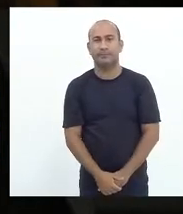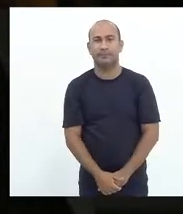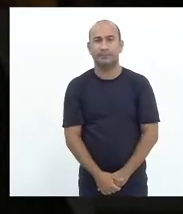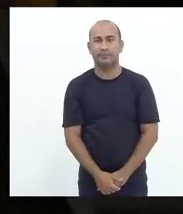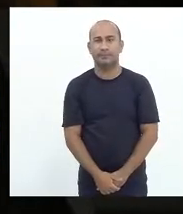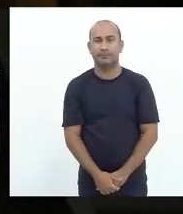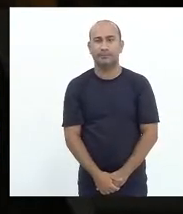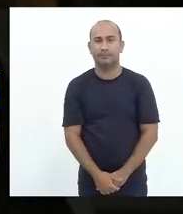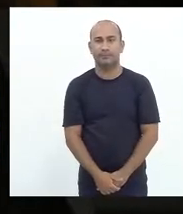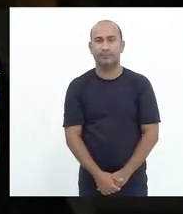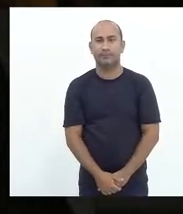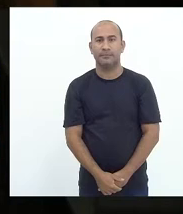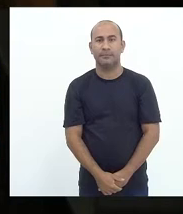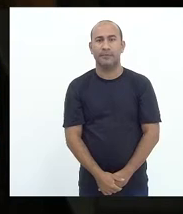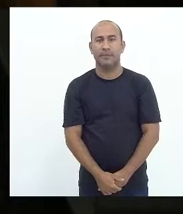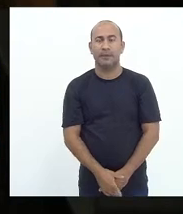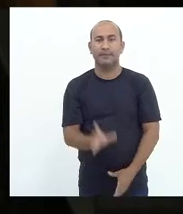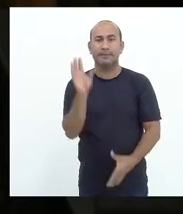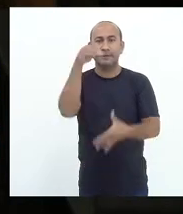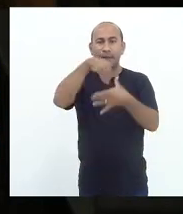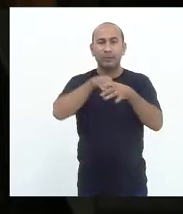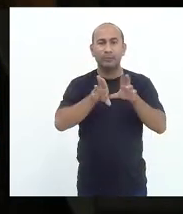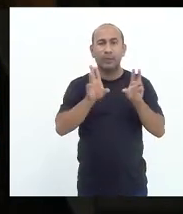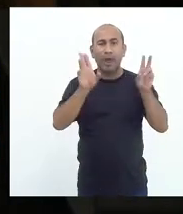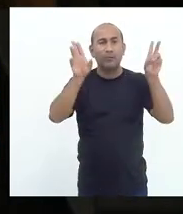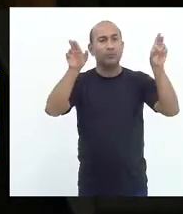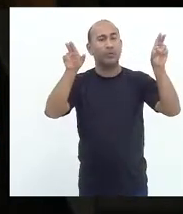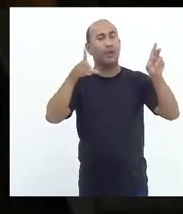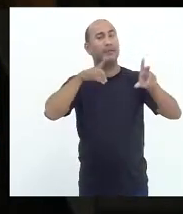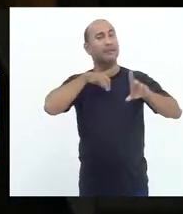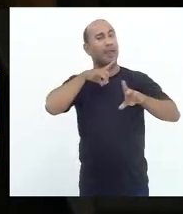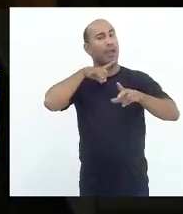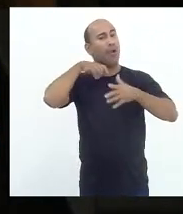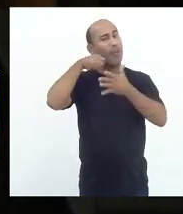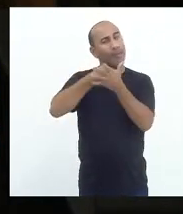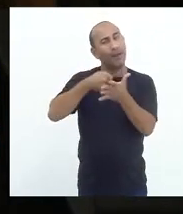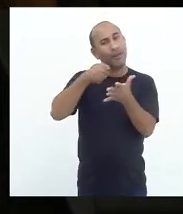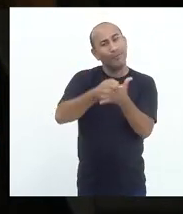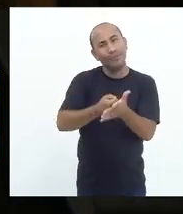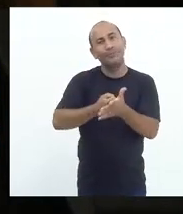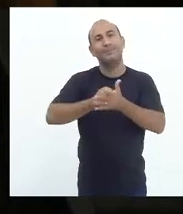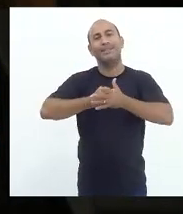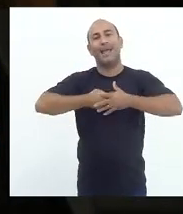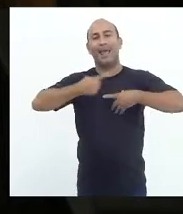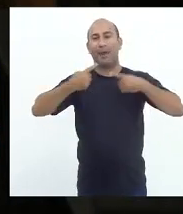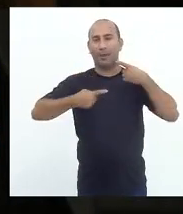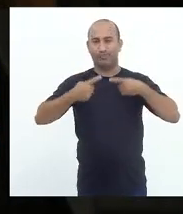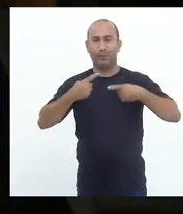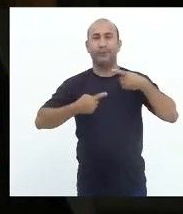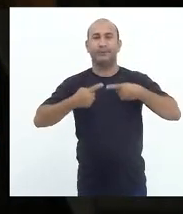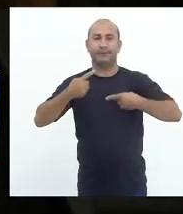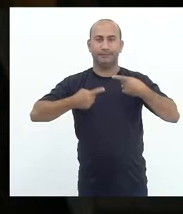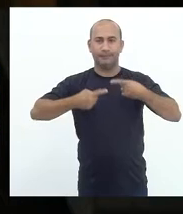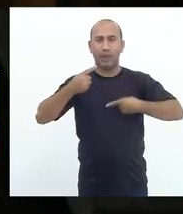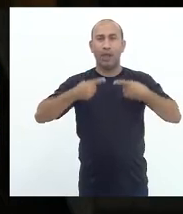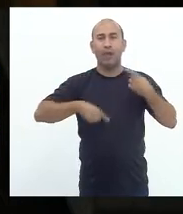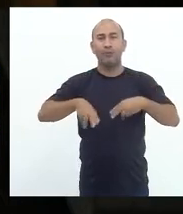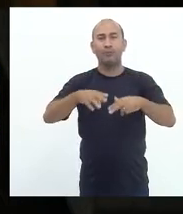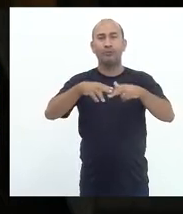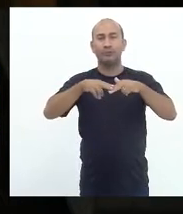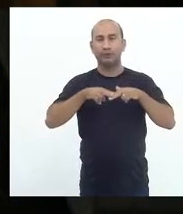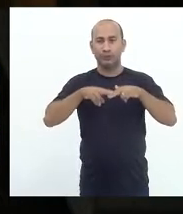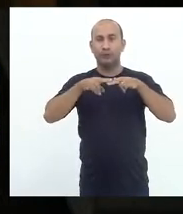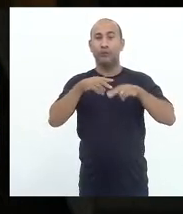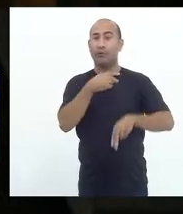atrás dessa questão, tem uma luta política do governador